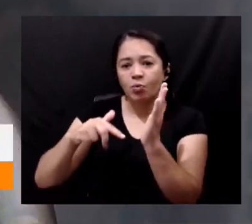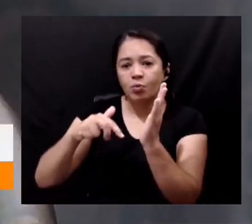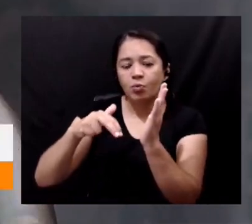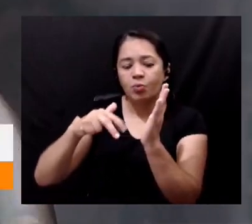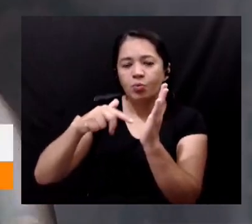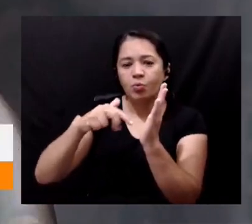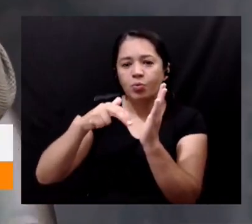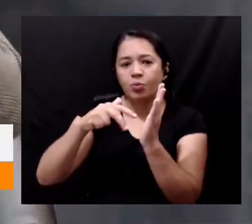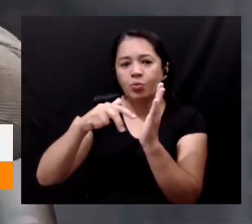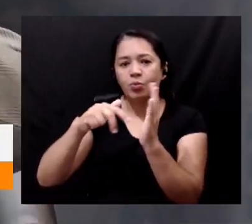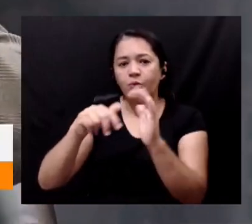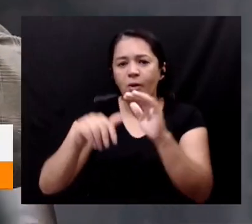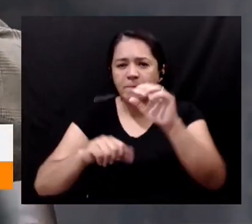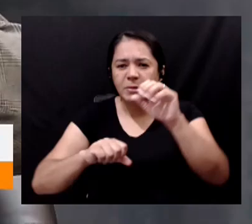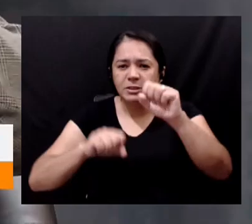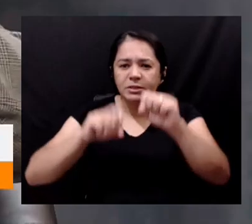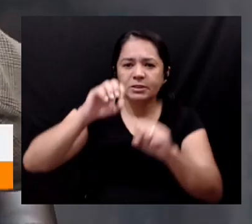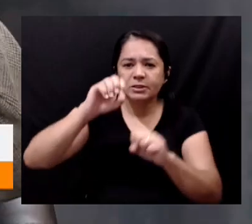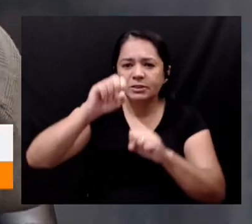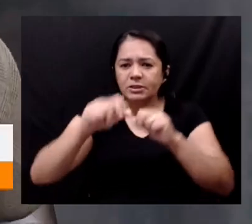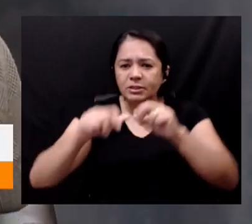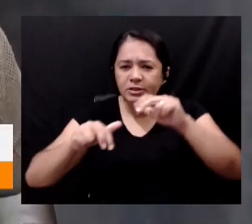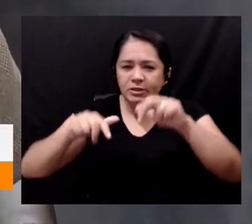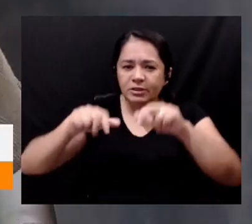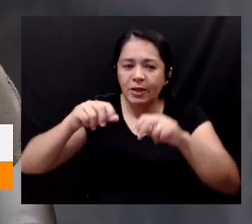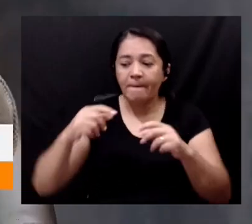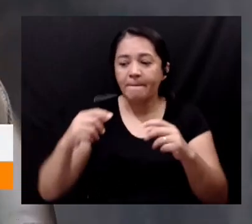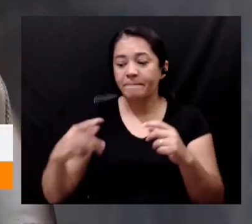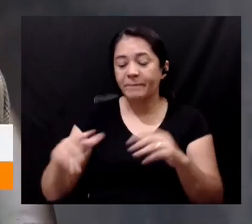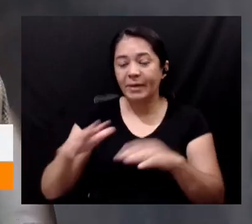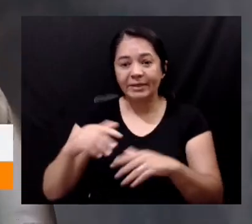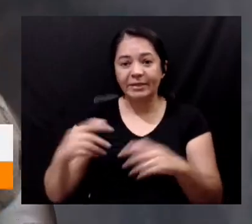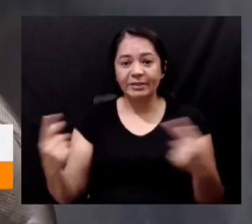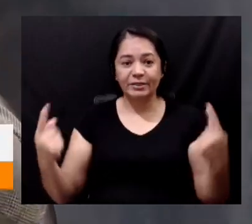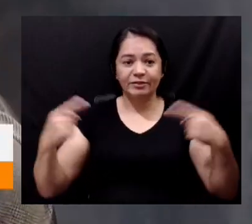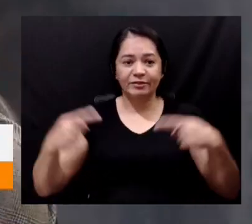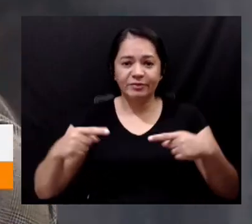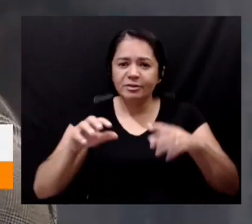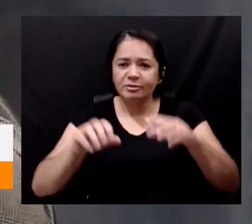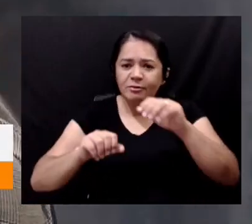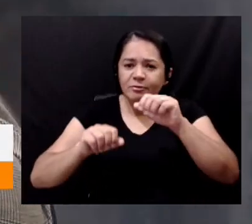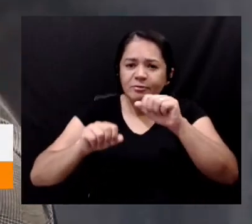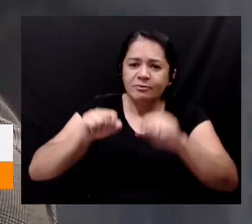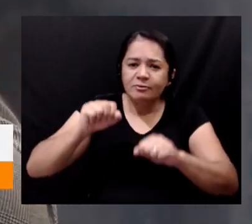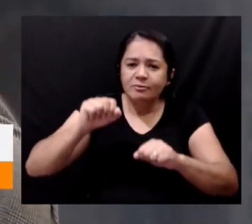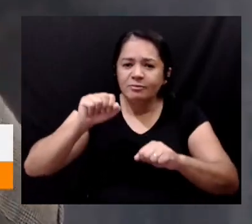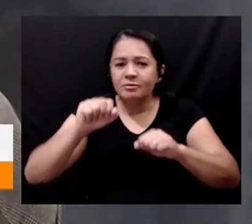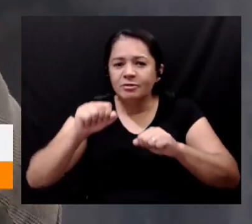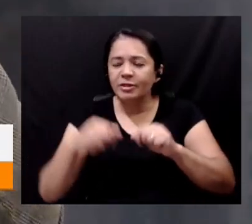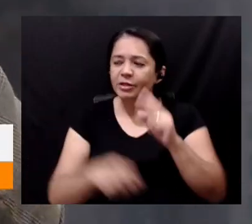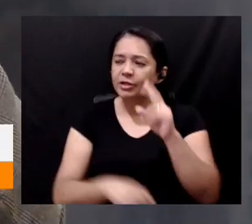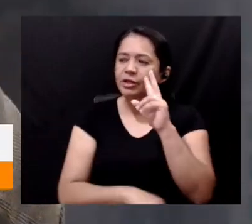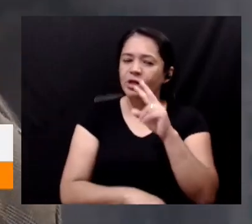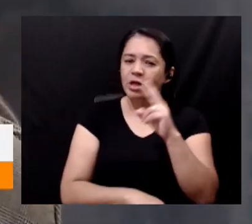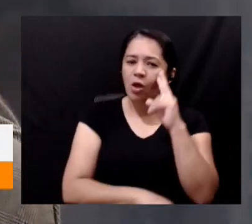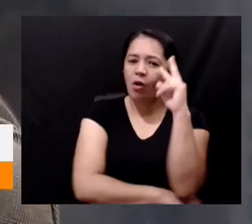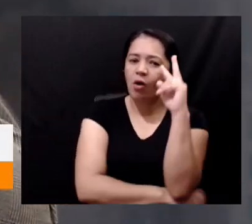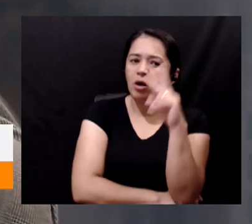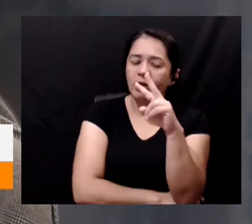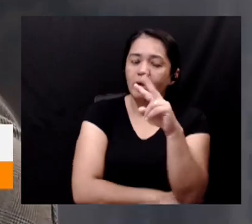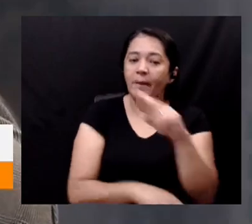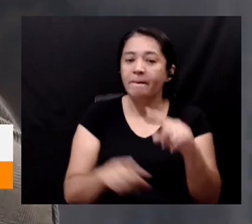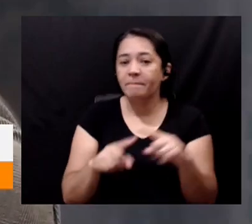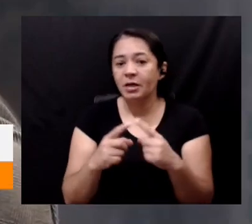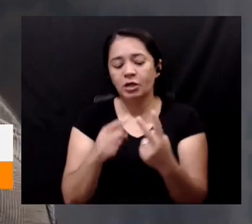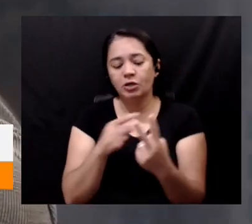foi escalando, então para ele era um desafio ali, né, ele aham. estava ali subindo devagar, tal, eu até estava observando e o casal lá conversando ou no